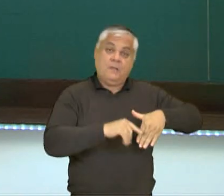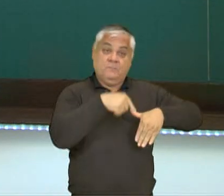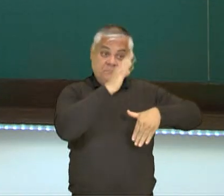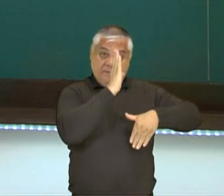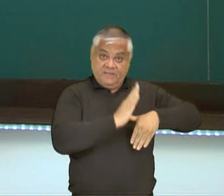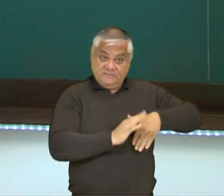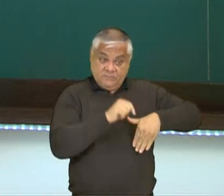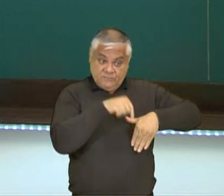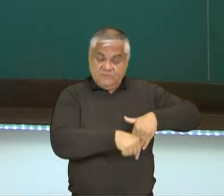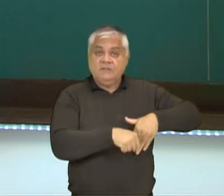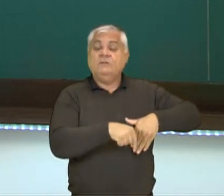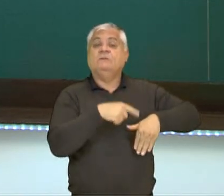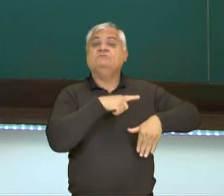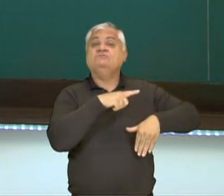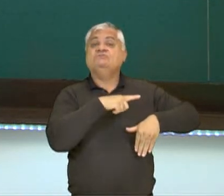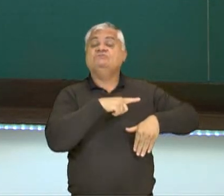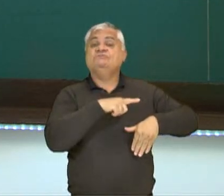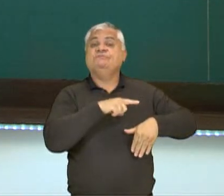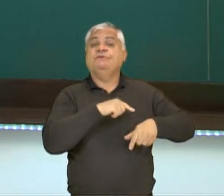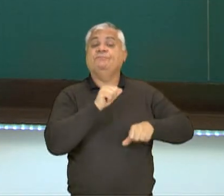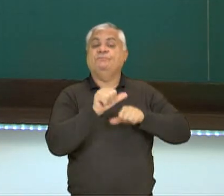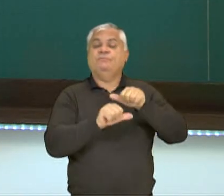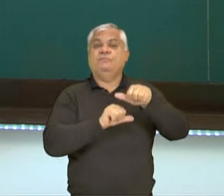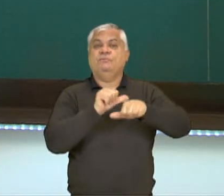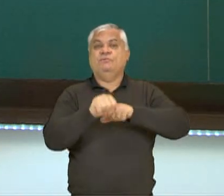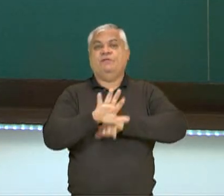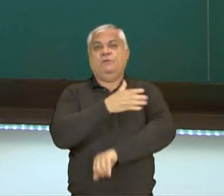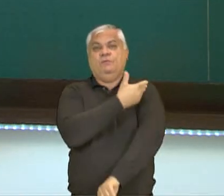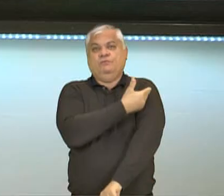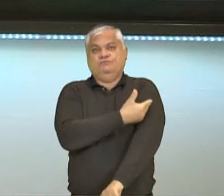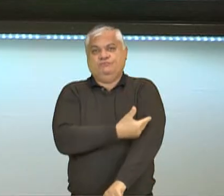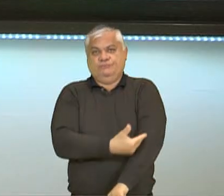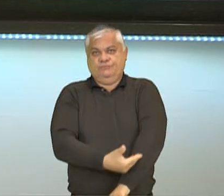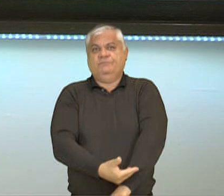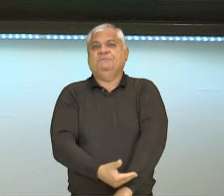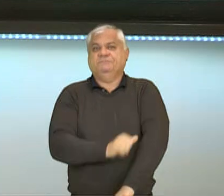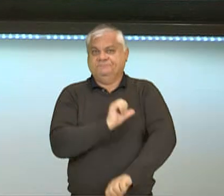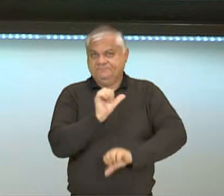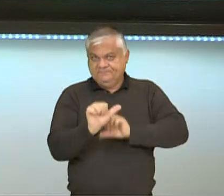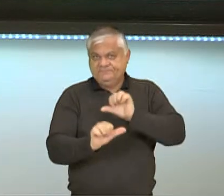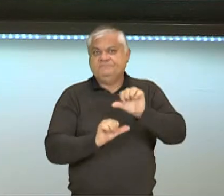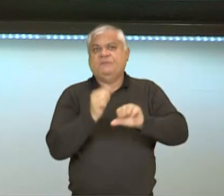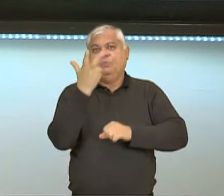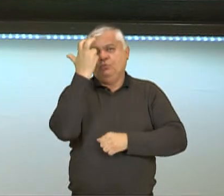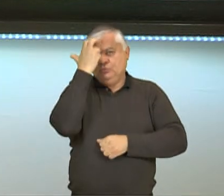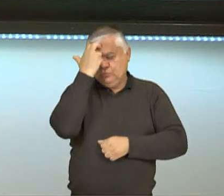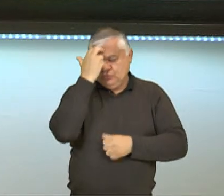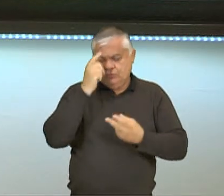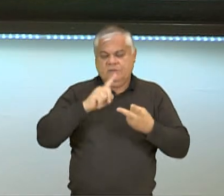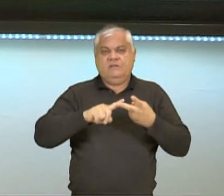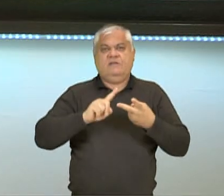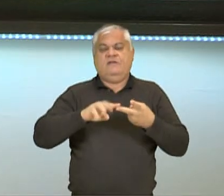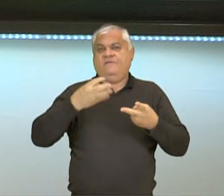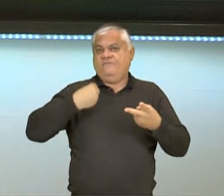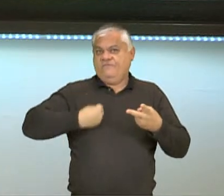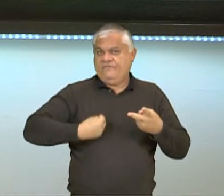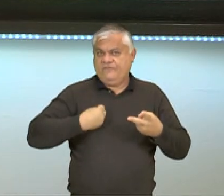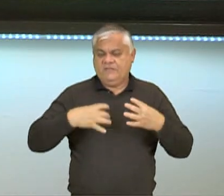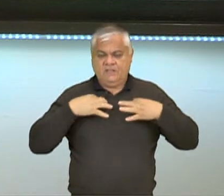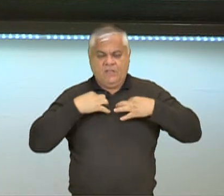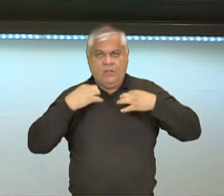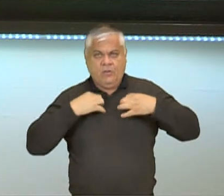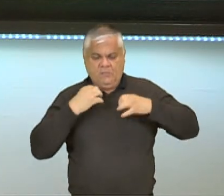a existência de novos hábitos, novos costumes, costumes culturais, maneira de viver, de se vestir, de